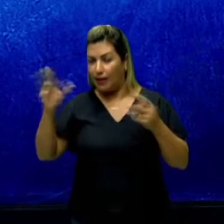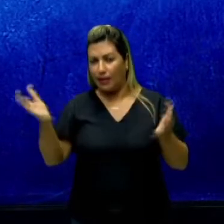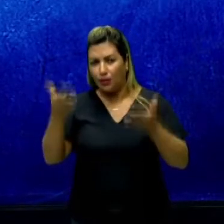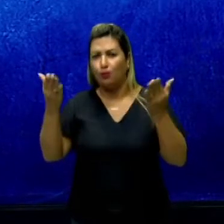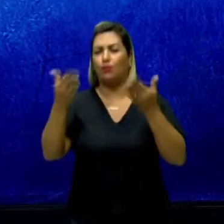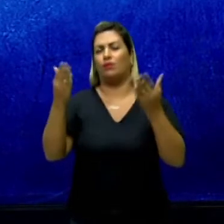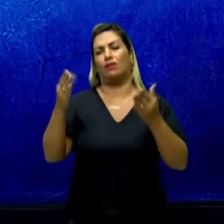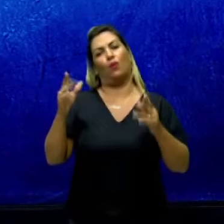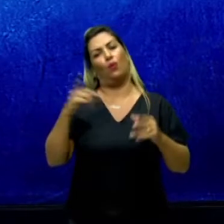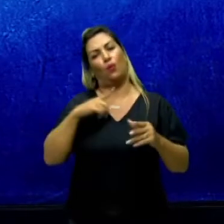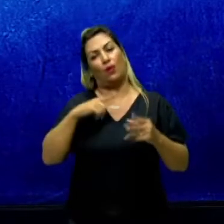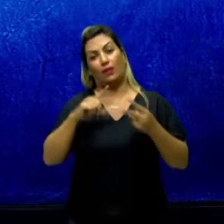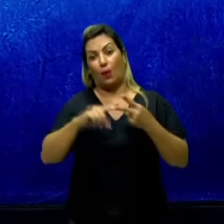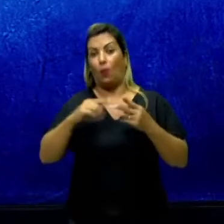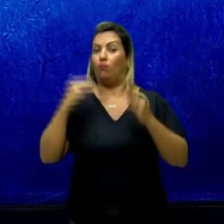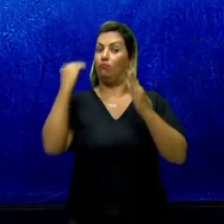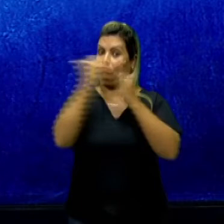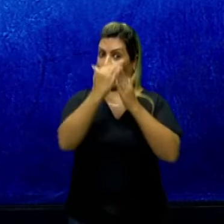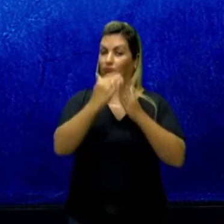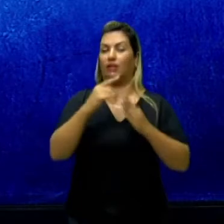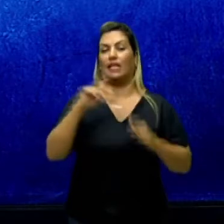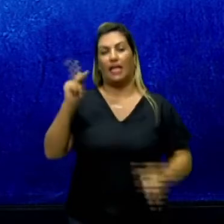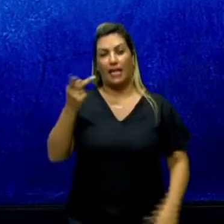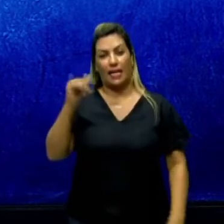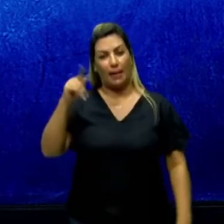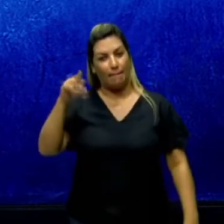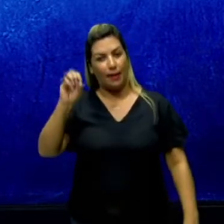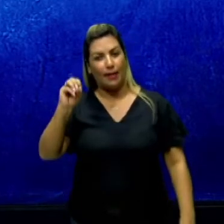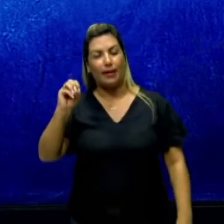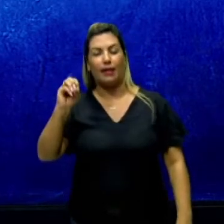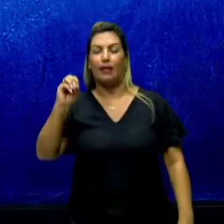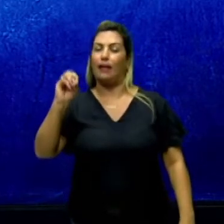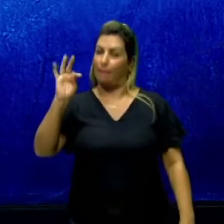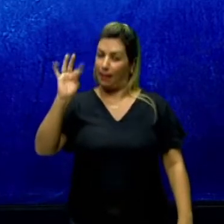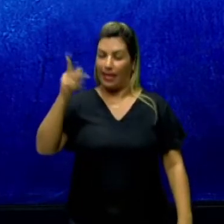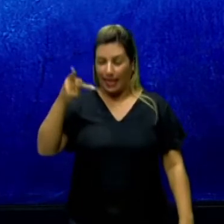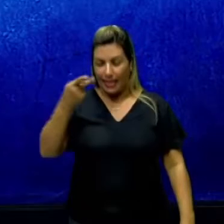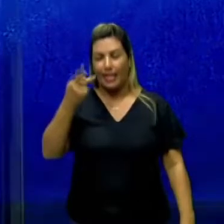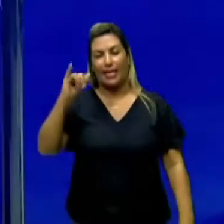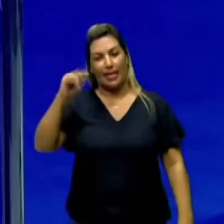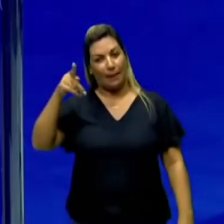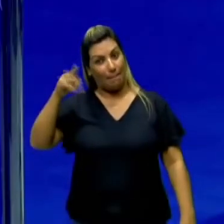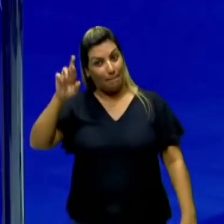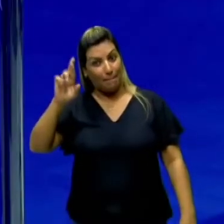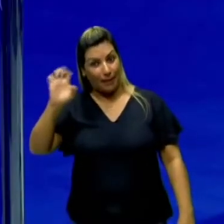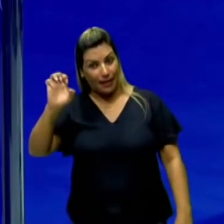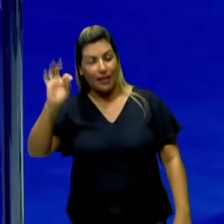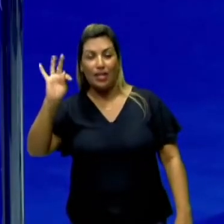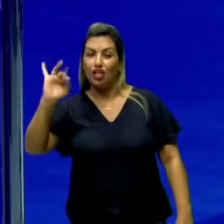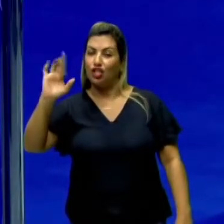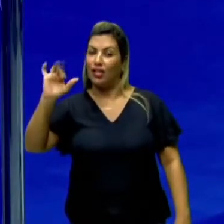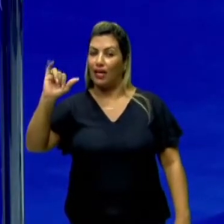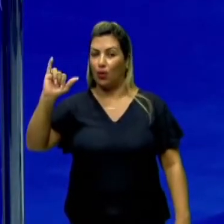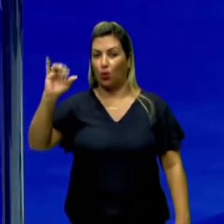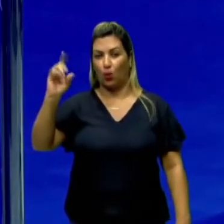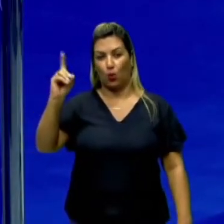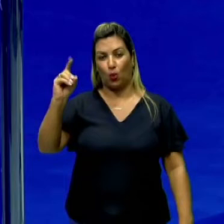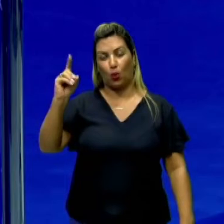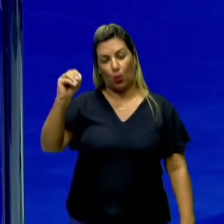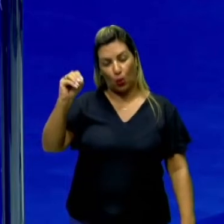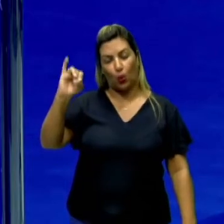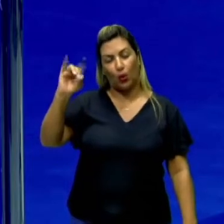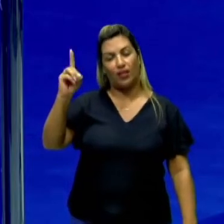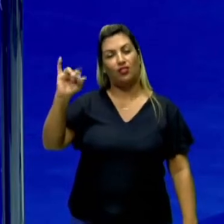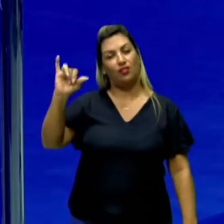hiperestimulação, portanto, possuem a condição de hipertireoidismo. E as características dessas duas situações estão aí para vocês na